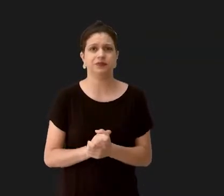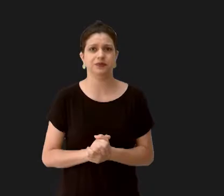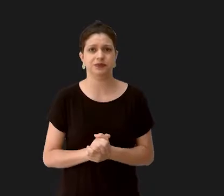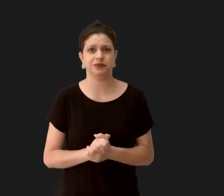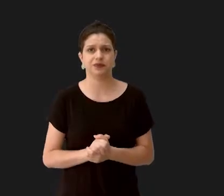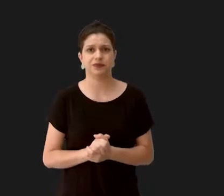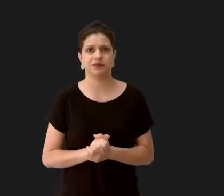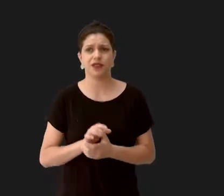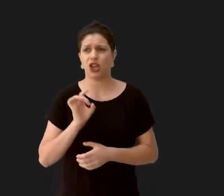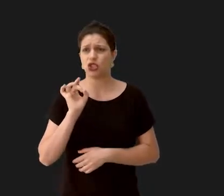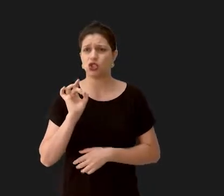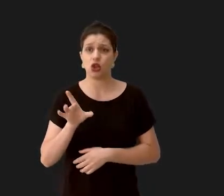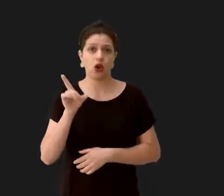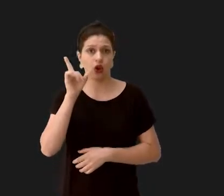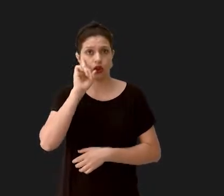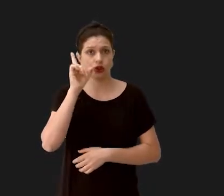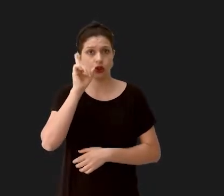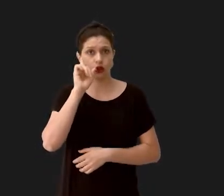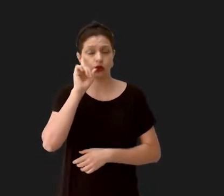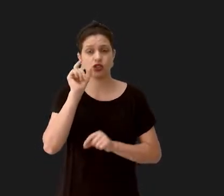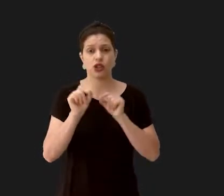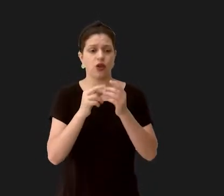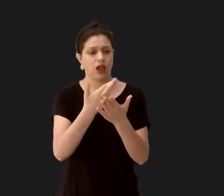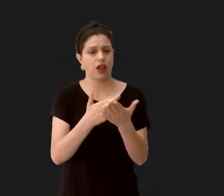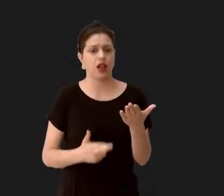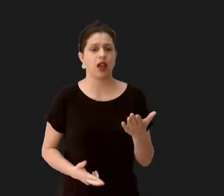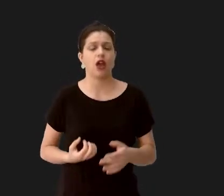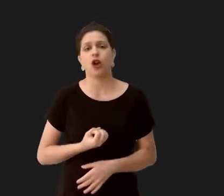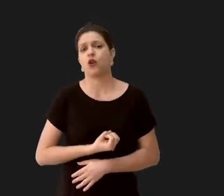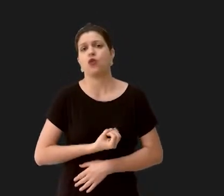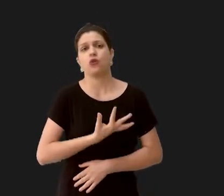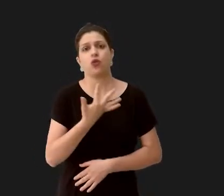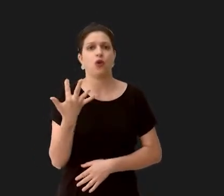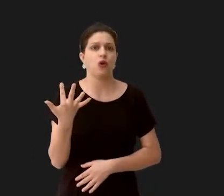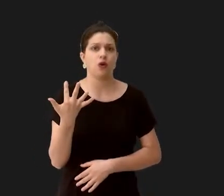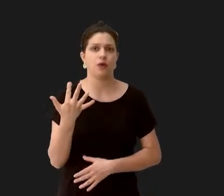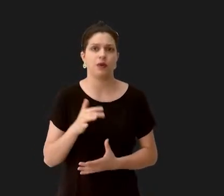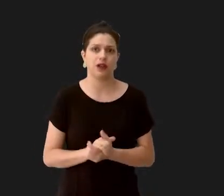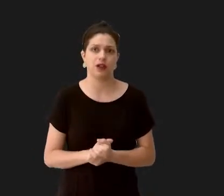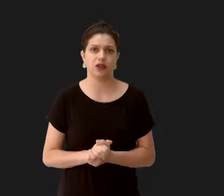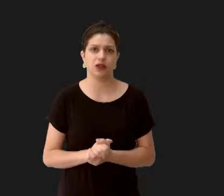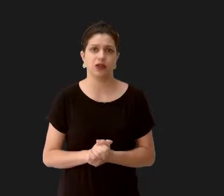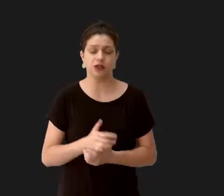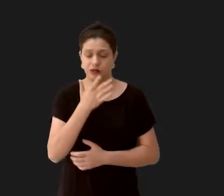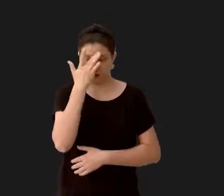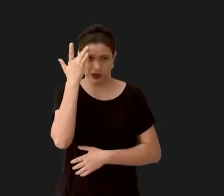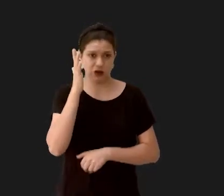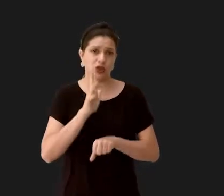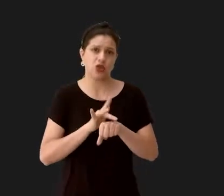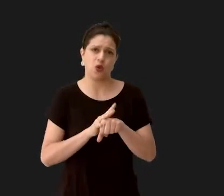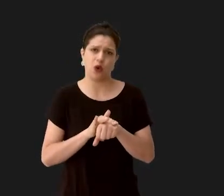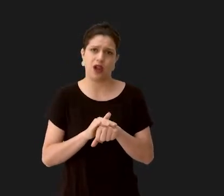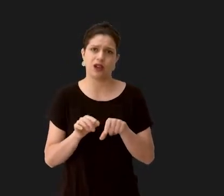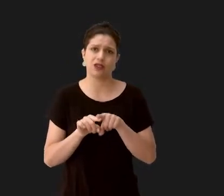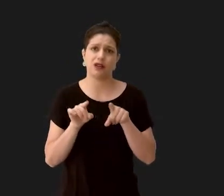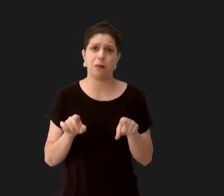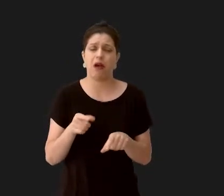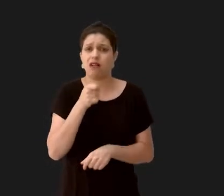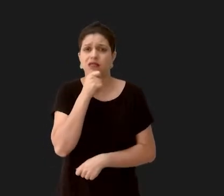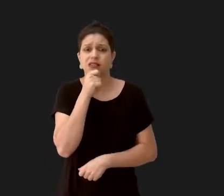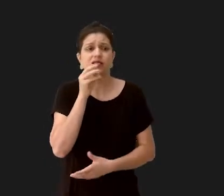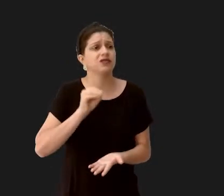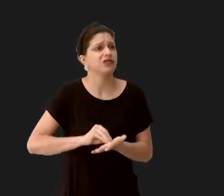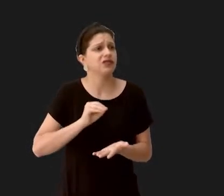secretário somente nos passa o relatório diário dos números de casos de novos